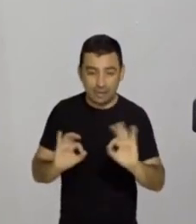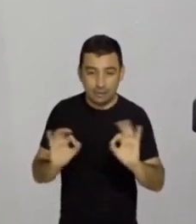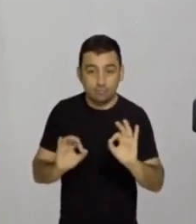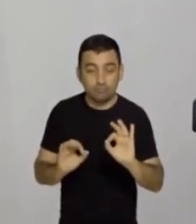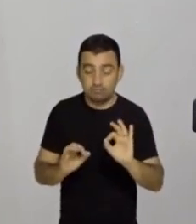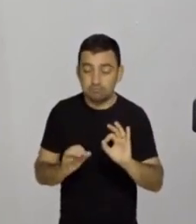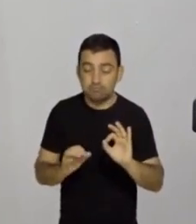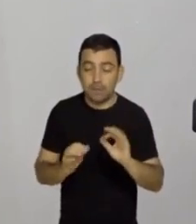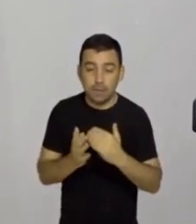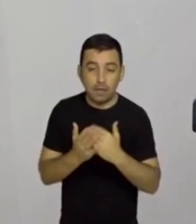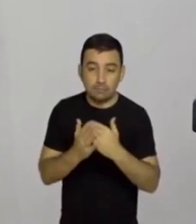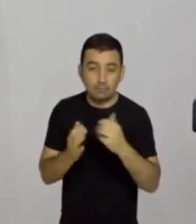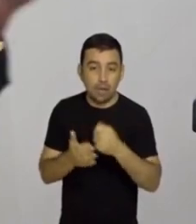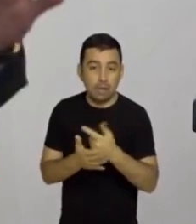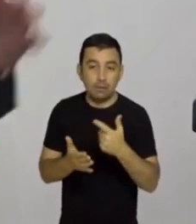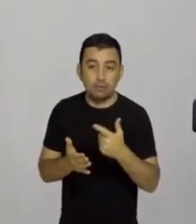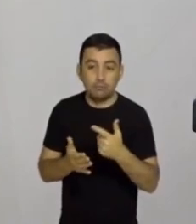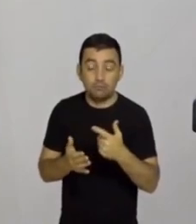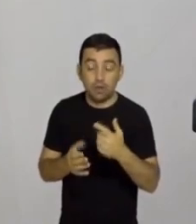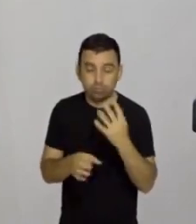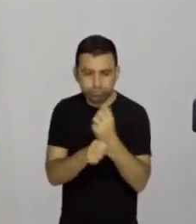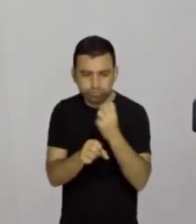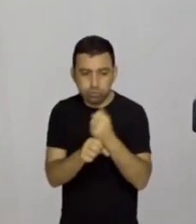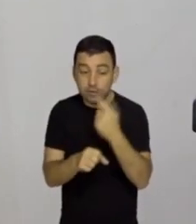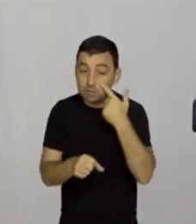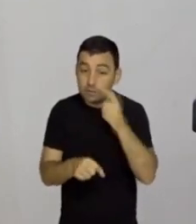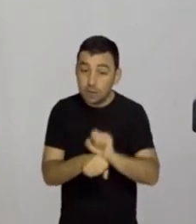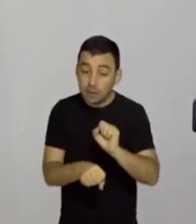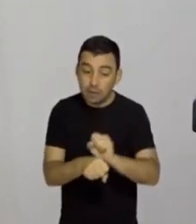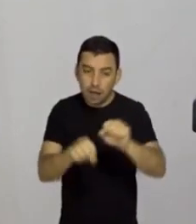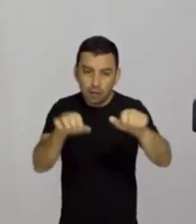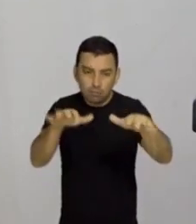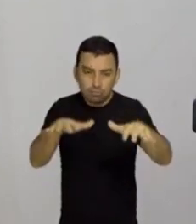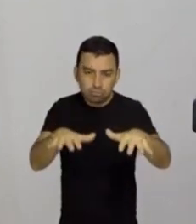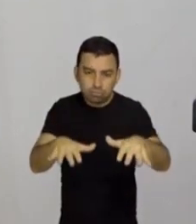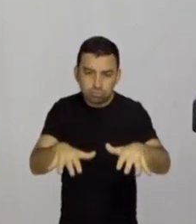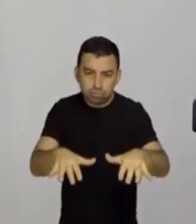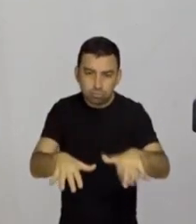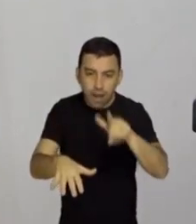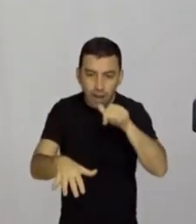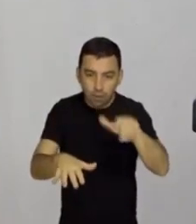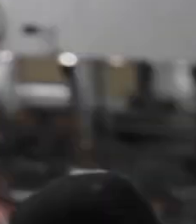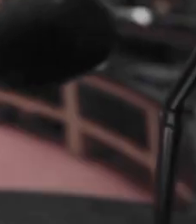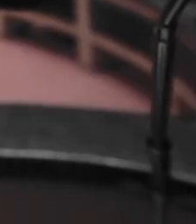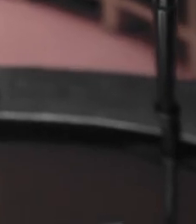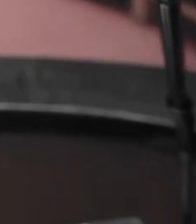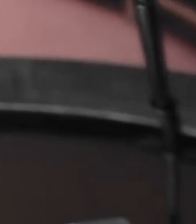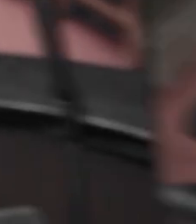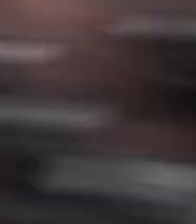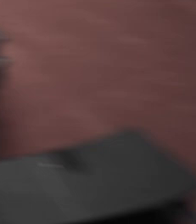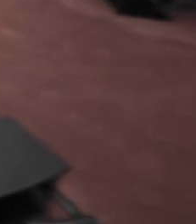vai contabilizar, assim que as águas baixarem, os prejuízos nos seus empreendimentos.